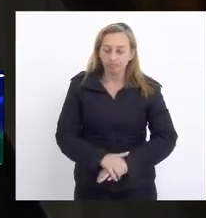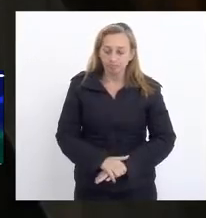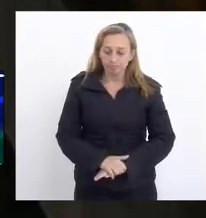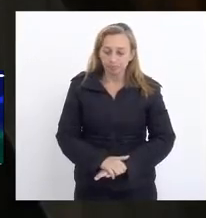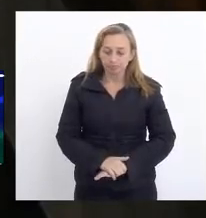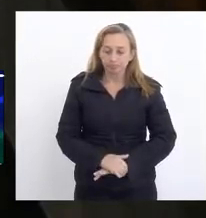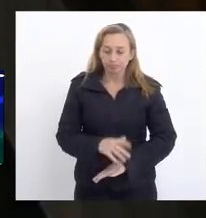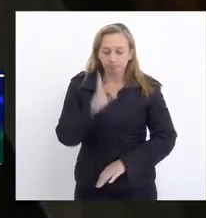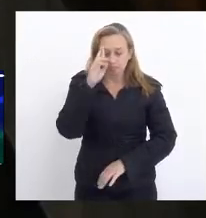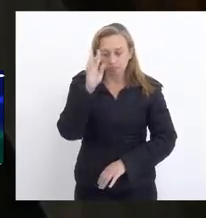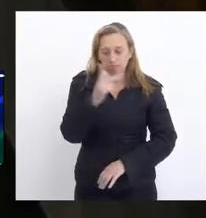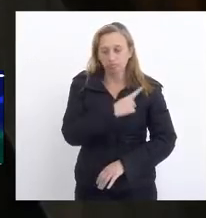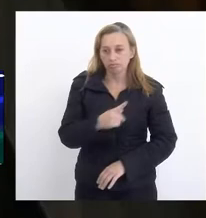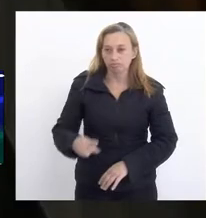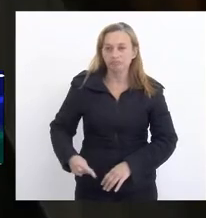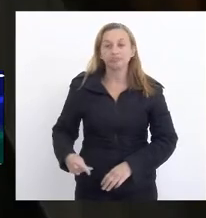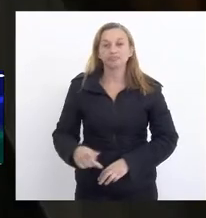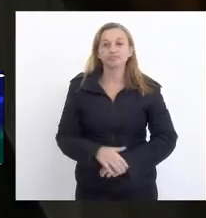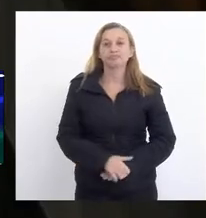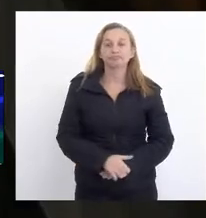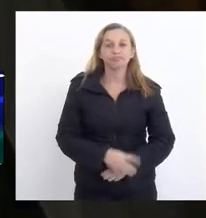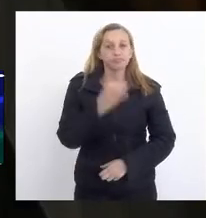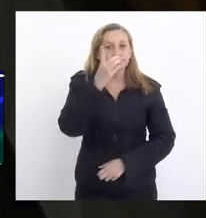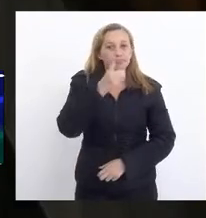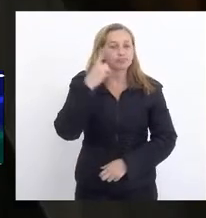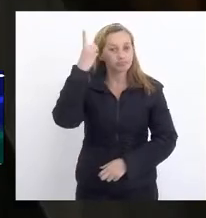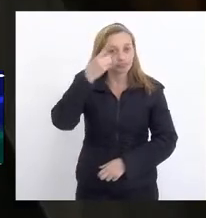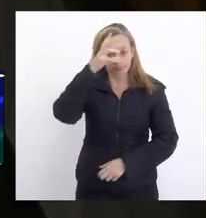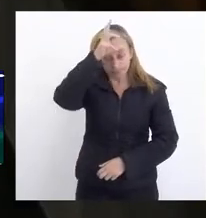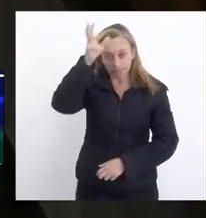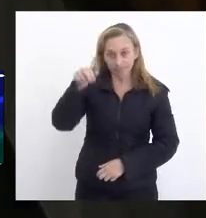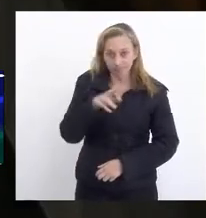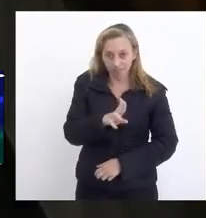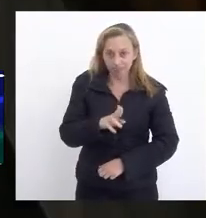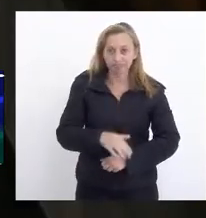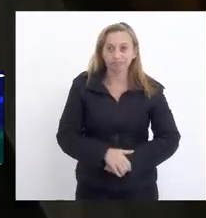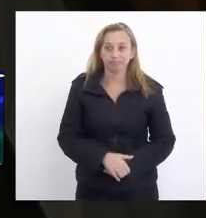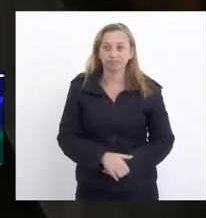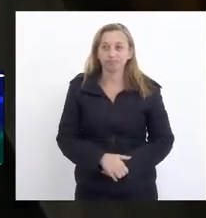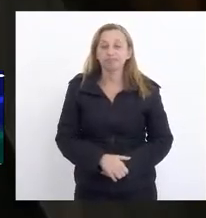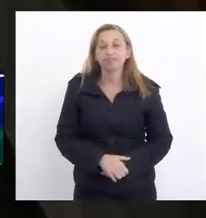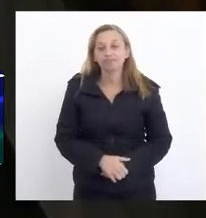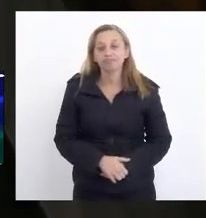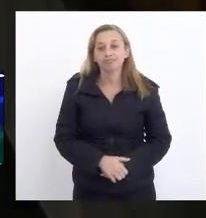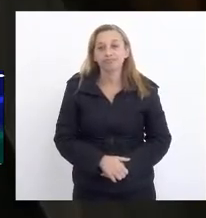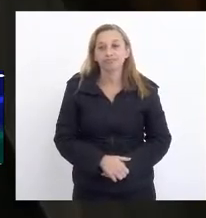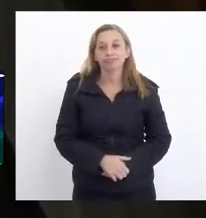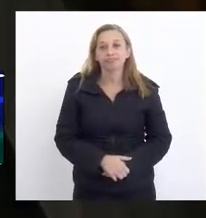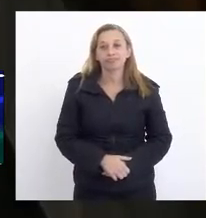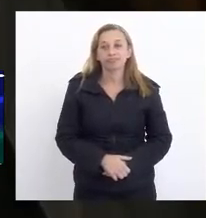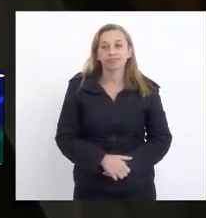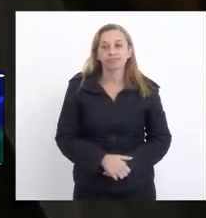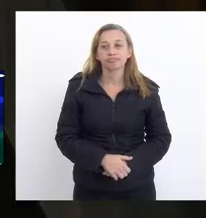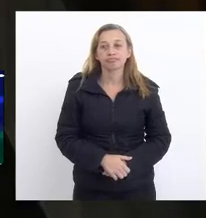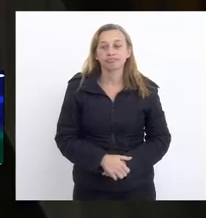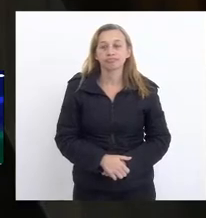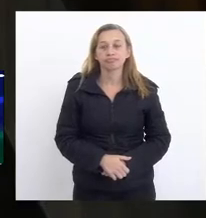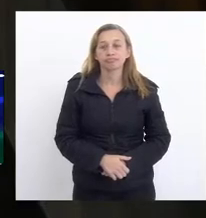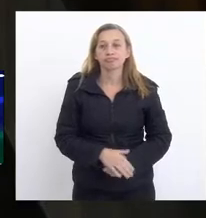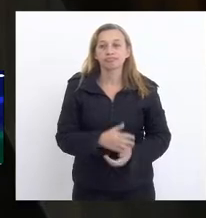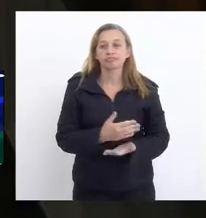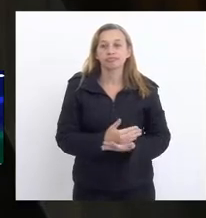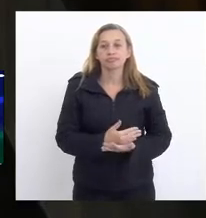Primeiramente, senhora presidente, deputada Tia Ju, a senhora presidiu